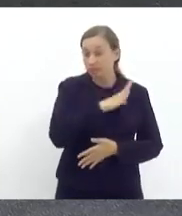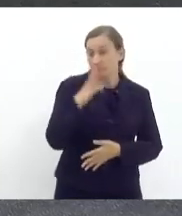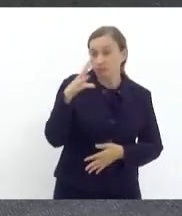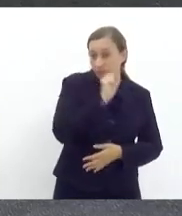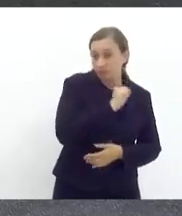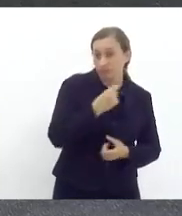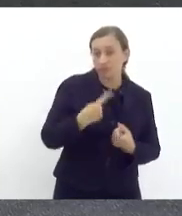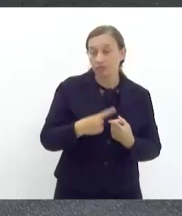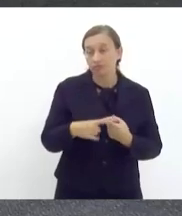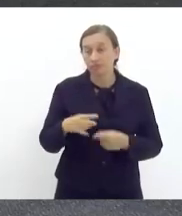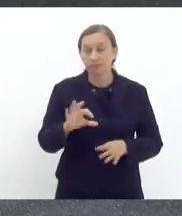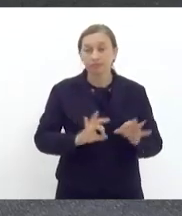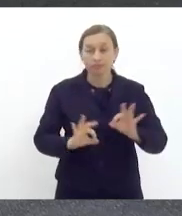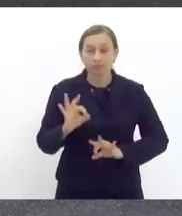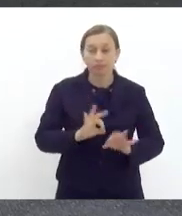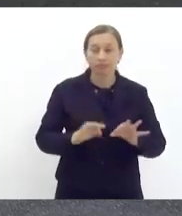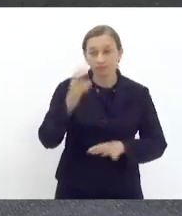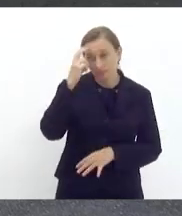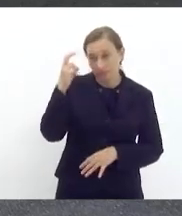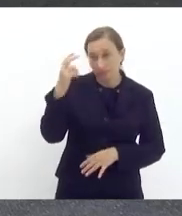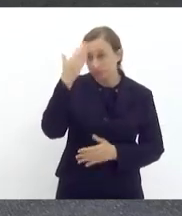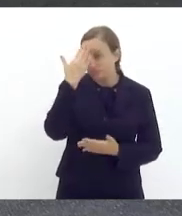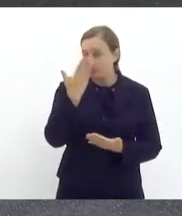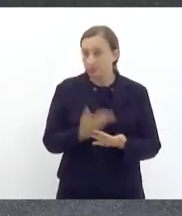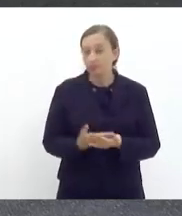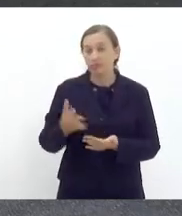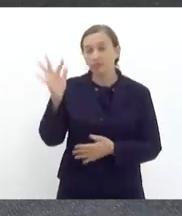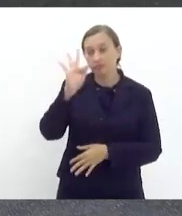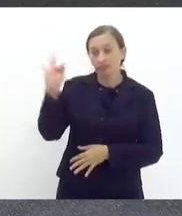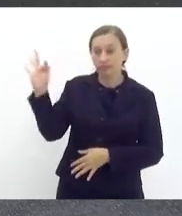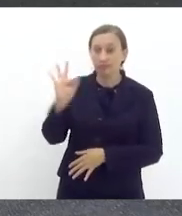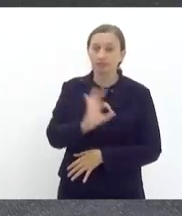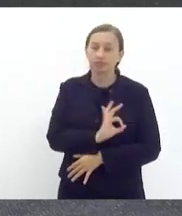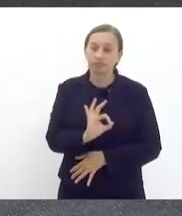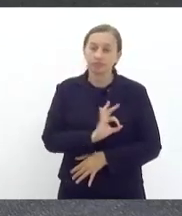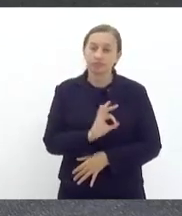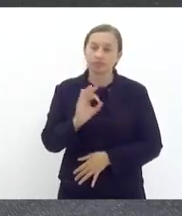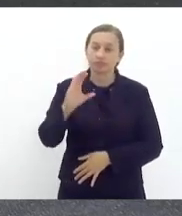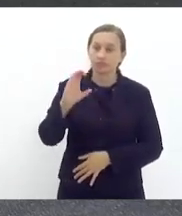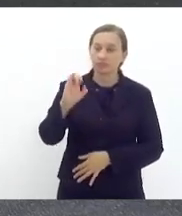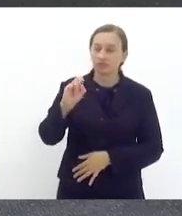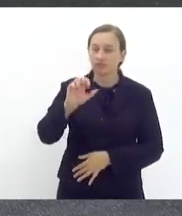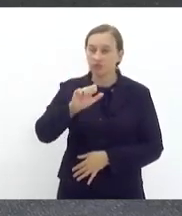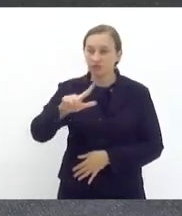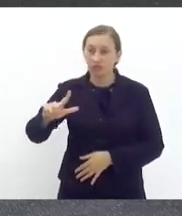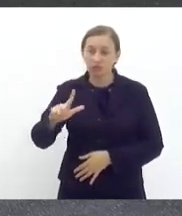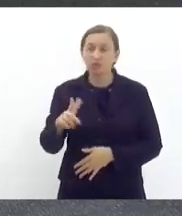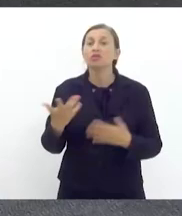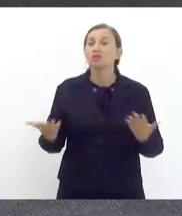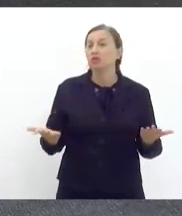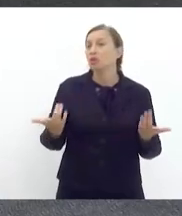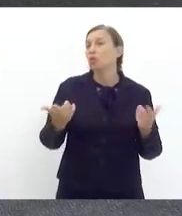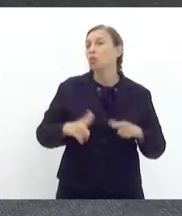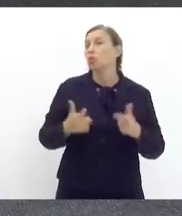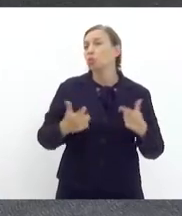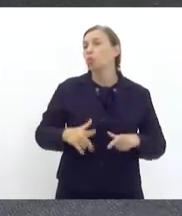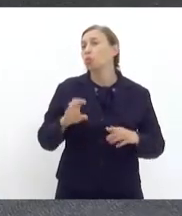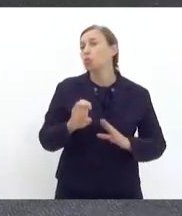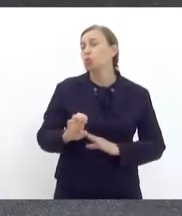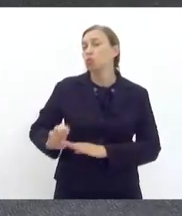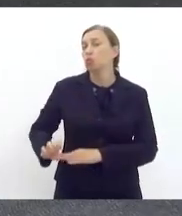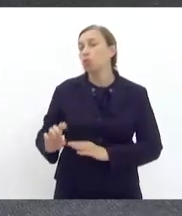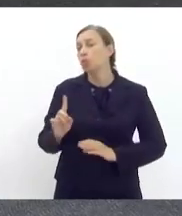porque trabalhou com inteligência confiou na polícia federal confiou nas polícias civis então em que lugar a esquerda não